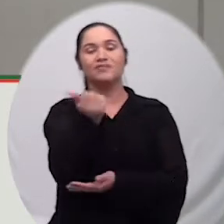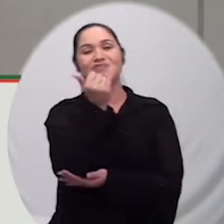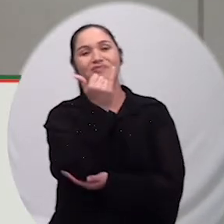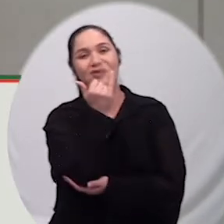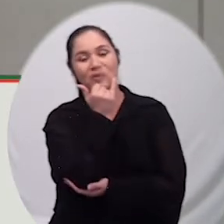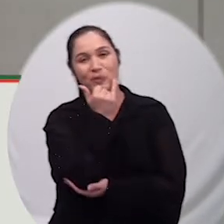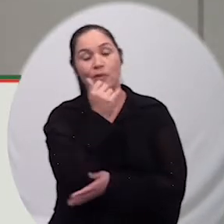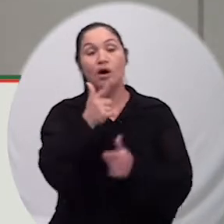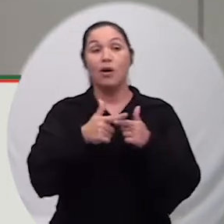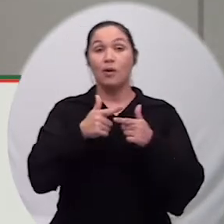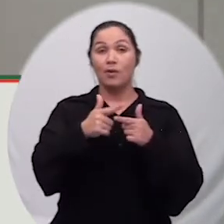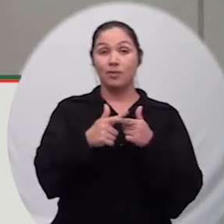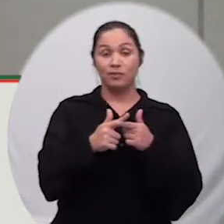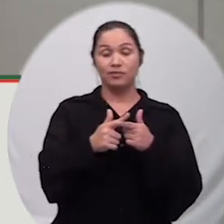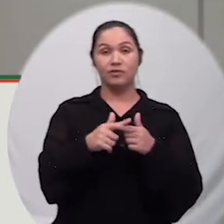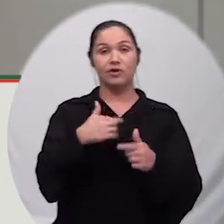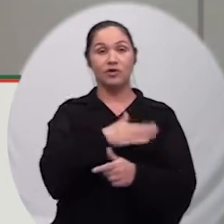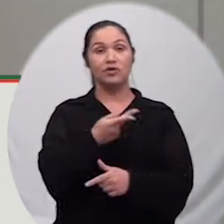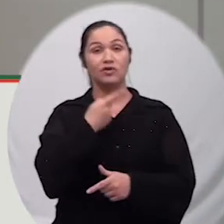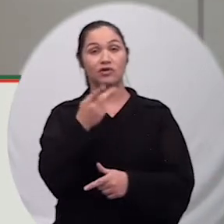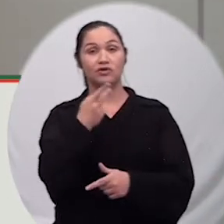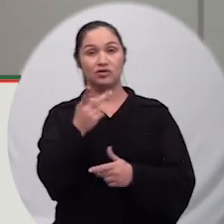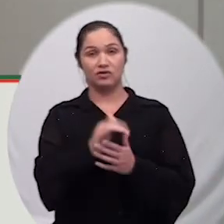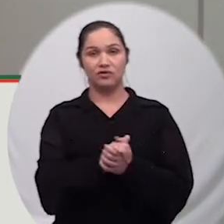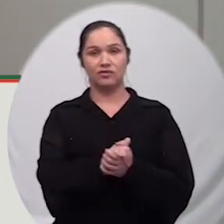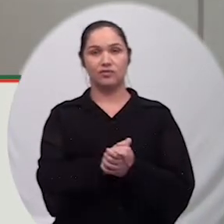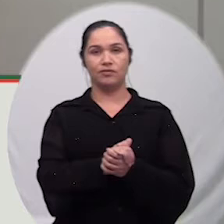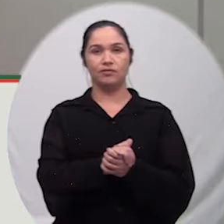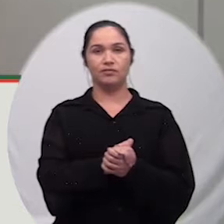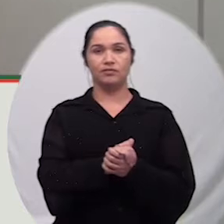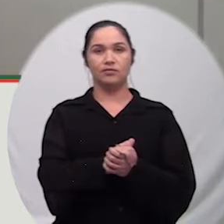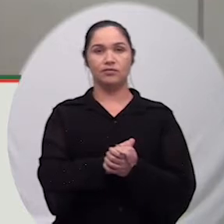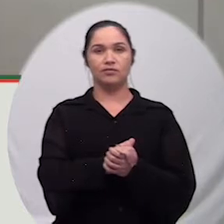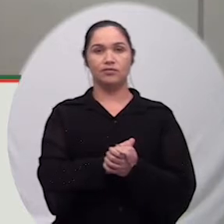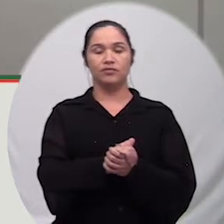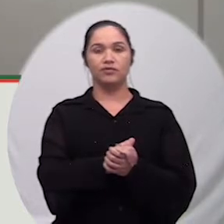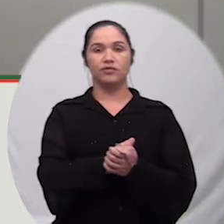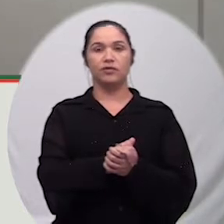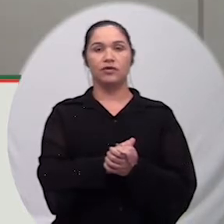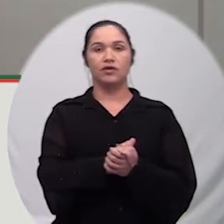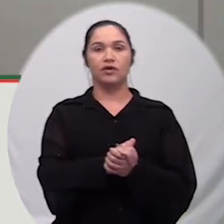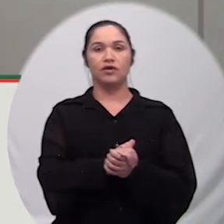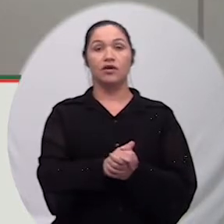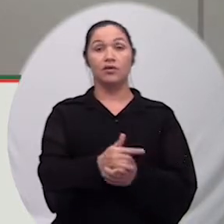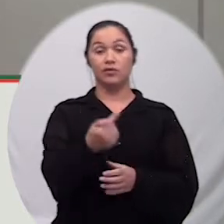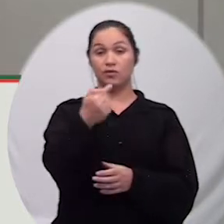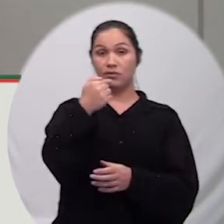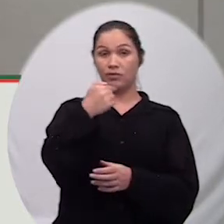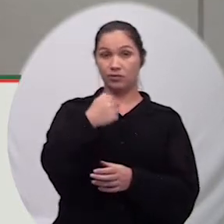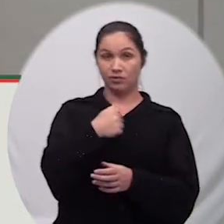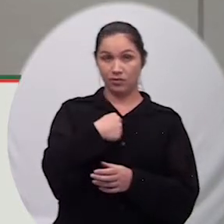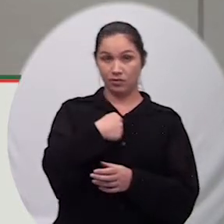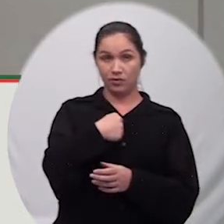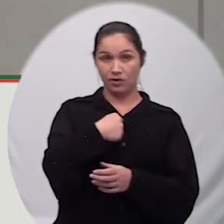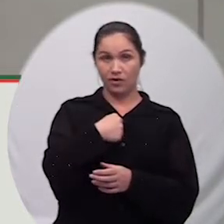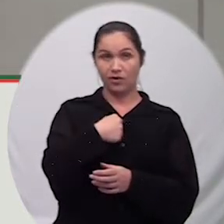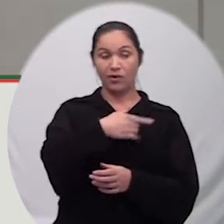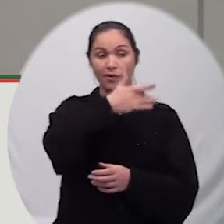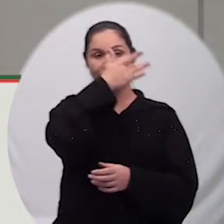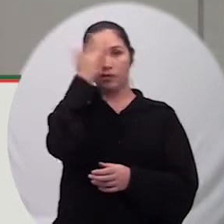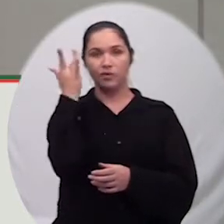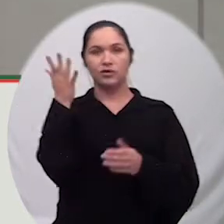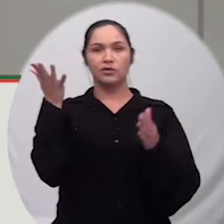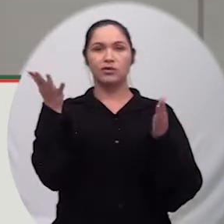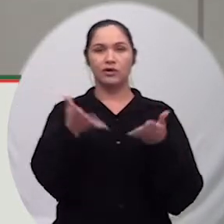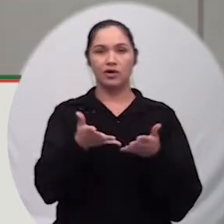que a grandeza de um homem se faz é pelo reconhecimento dos seus erros. A partir daí você